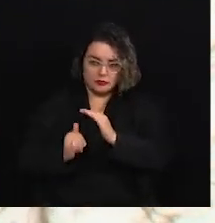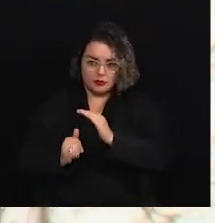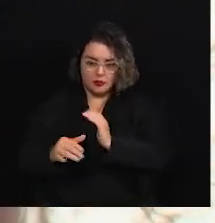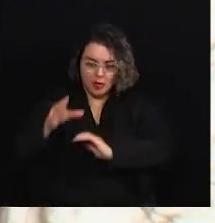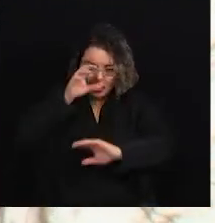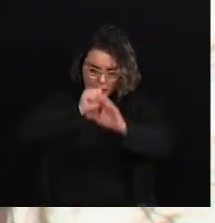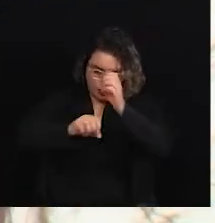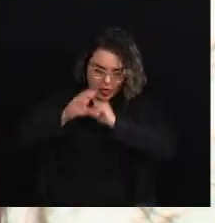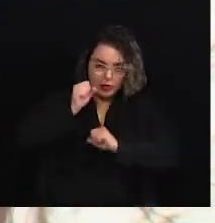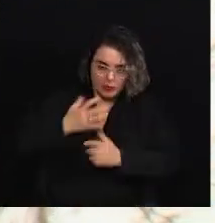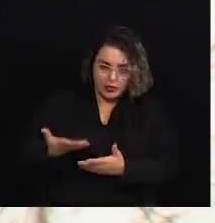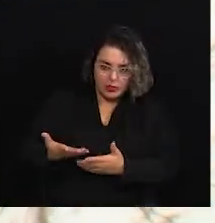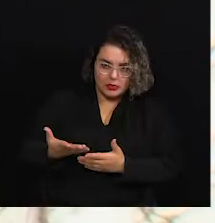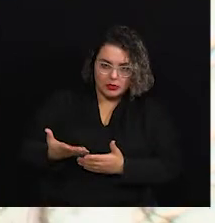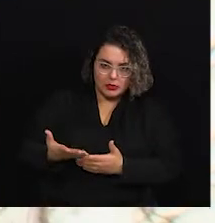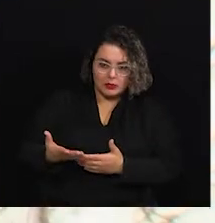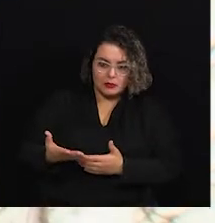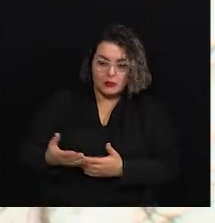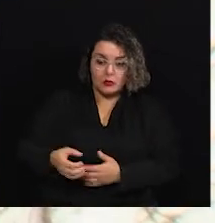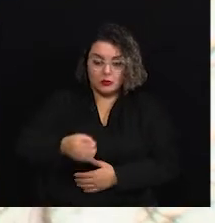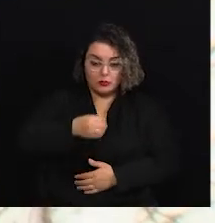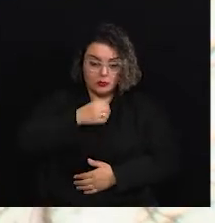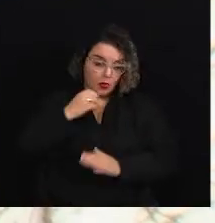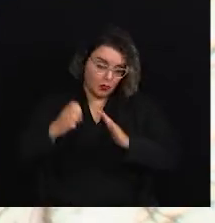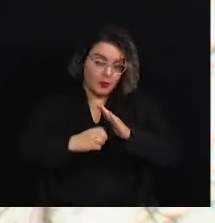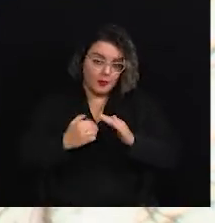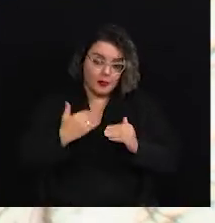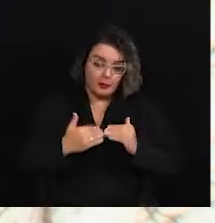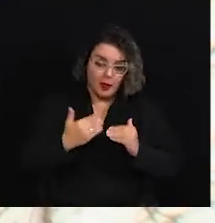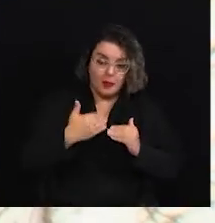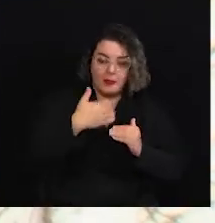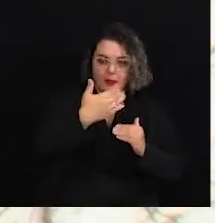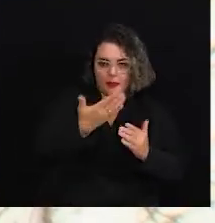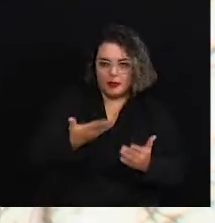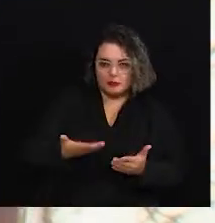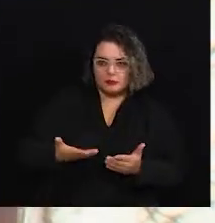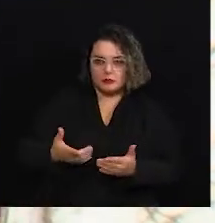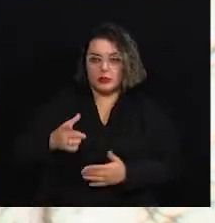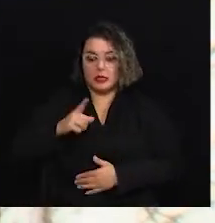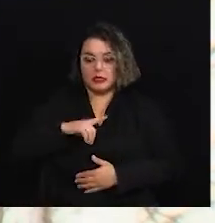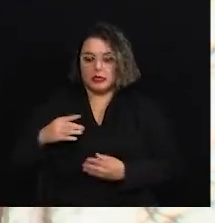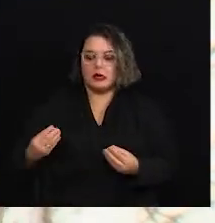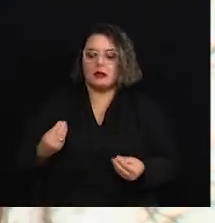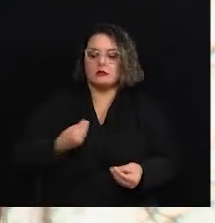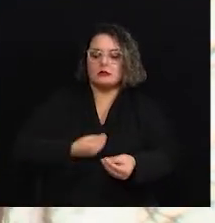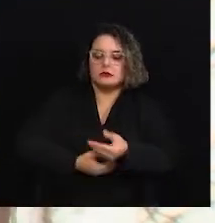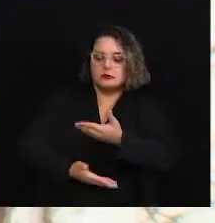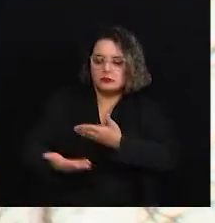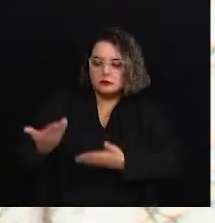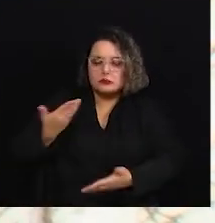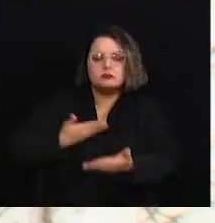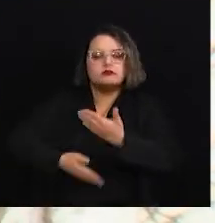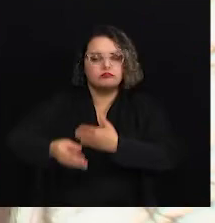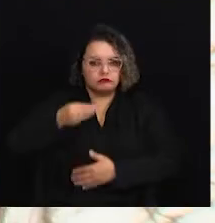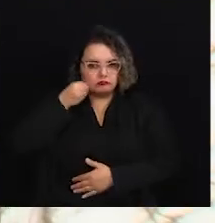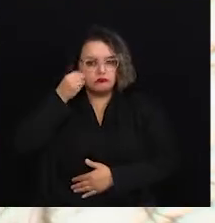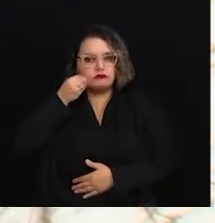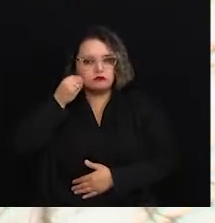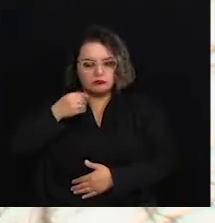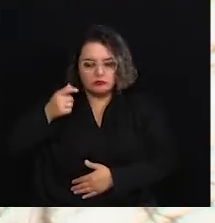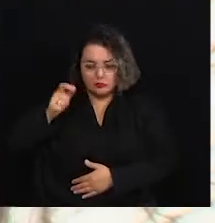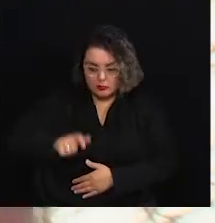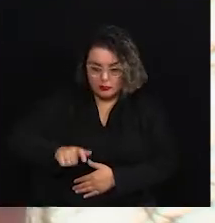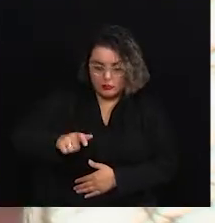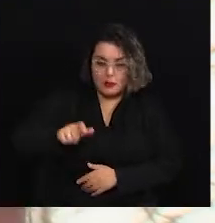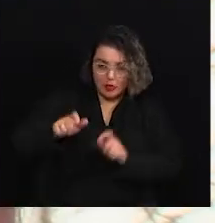uma startup que está aprendendo muito para uma que precisa escalar a partir de agora. Então, assim, a gente teve muitas trocas, então essa experiência, sejam